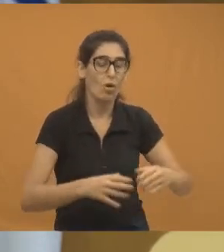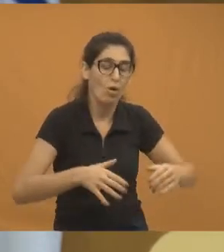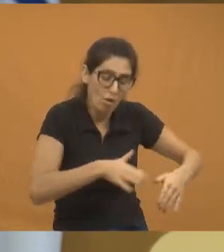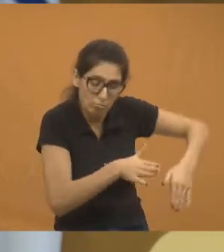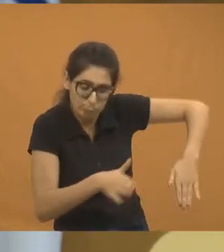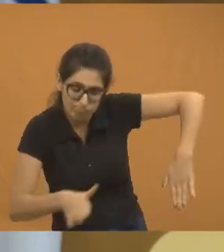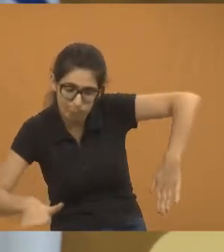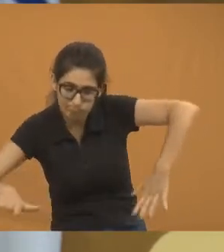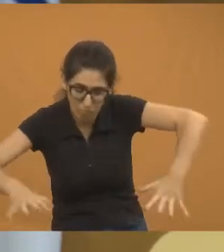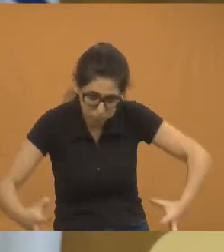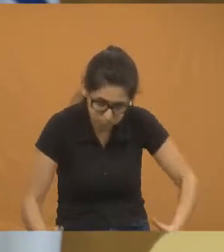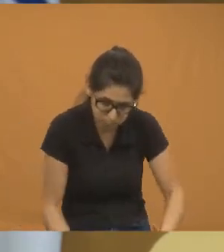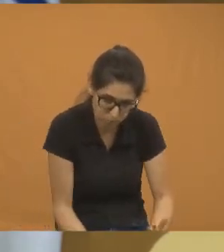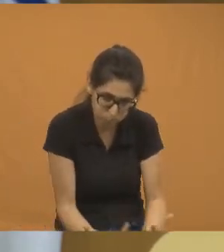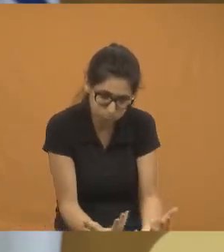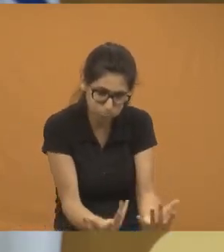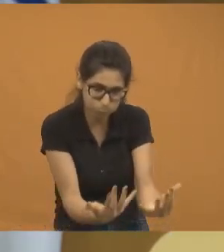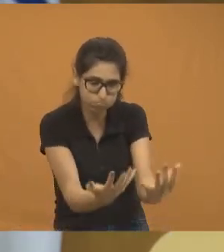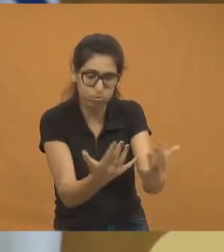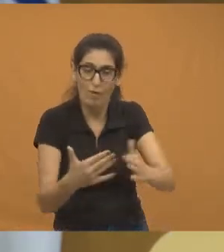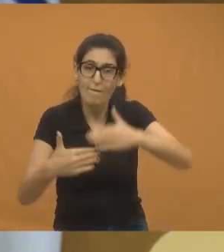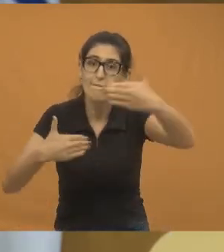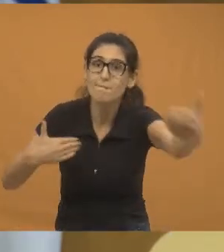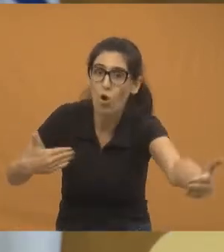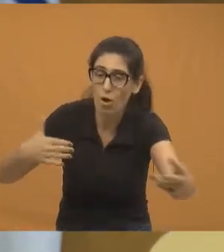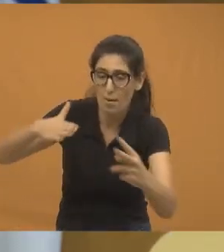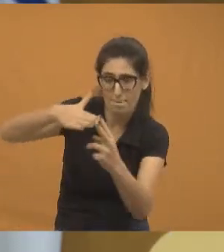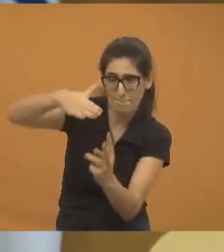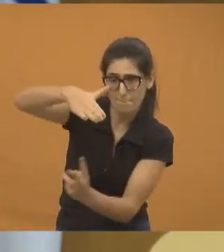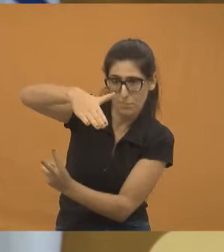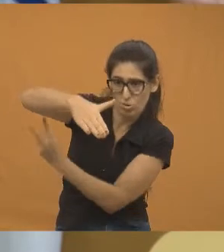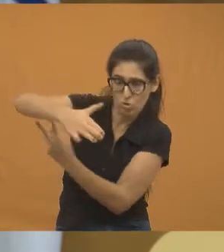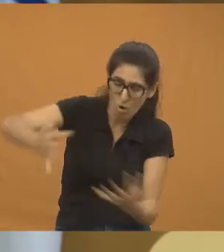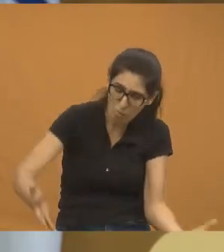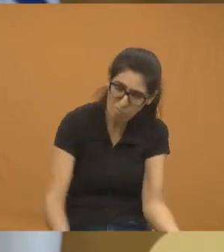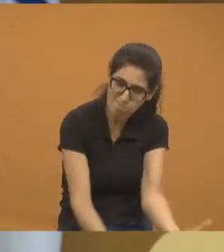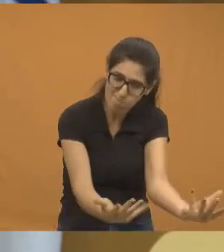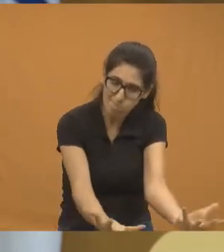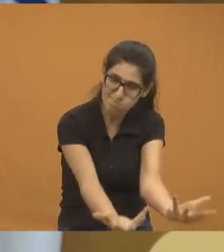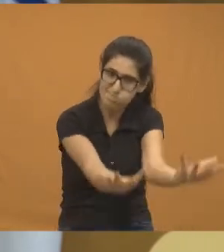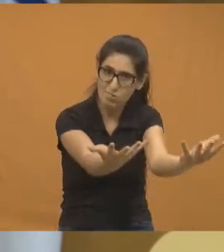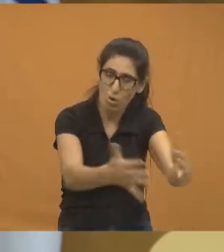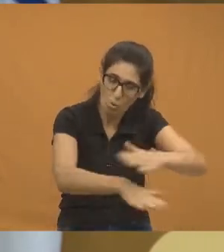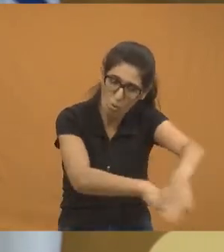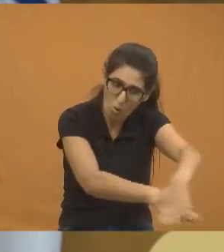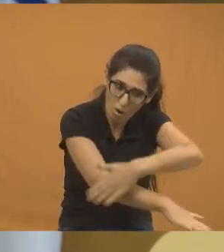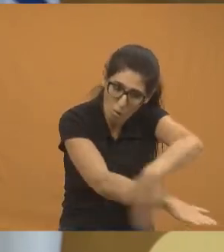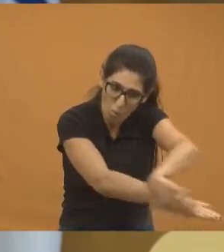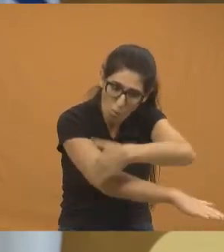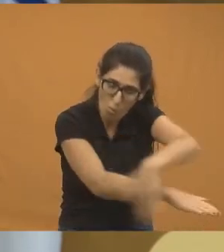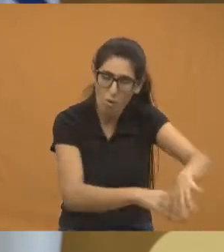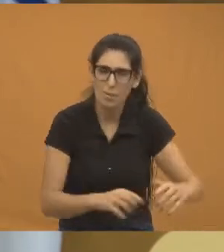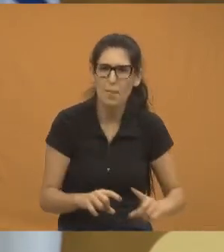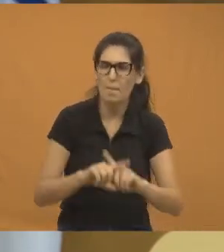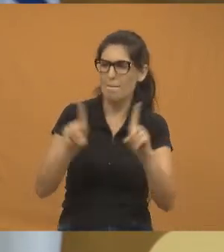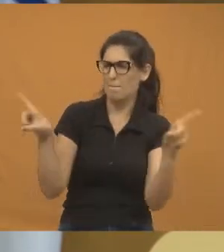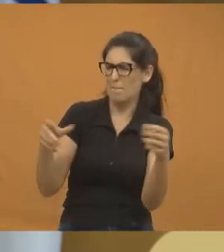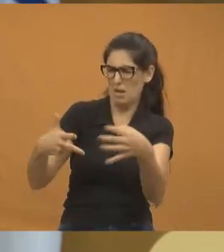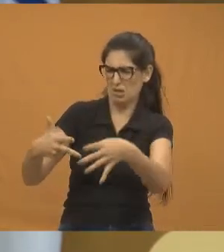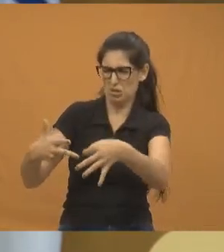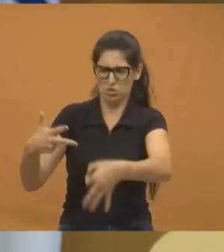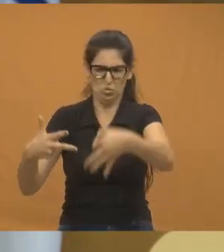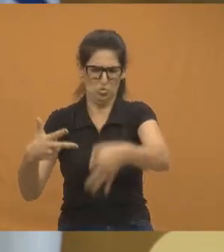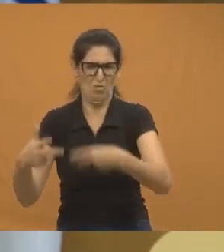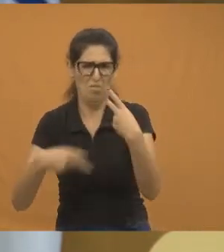teve um problema fora da ponte só que o seguinte é o promotor está falando gente esse tipo de coisa que não pode aceitar